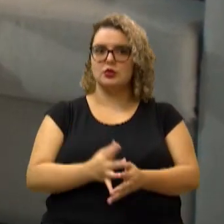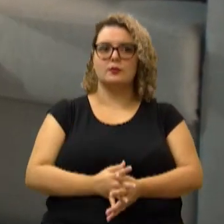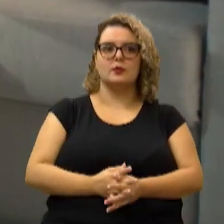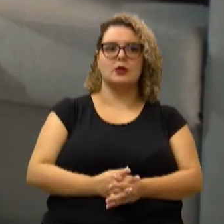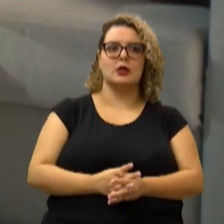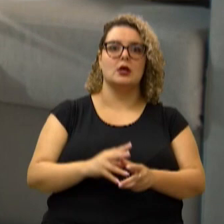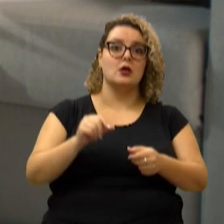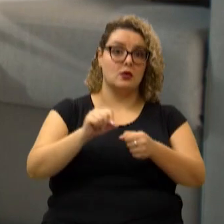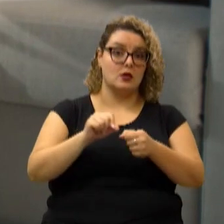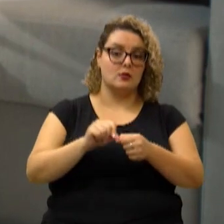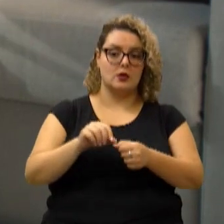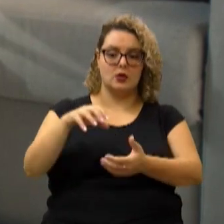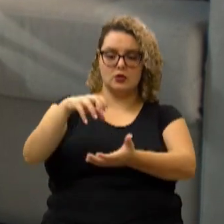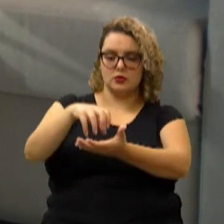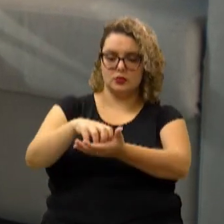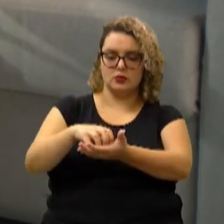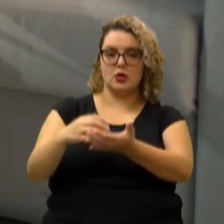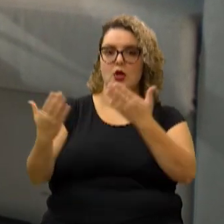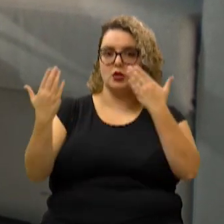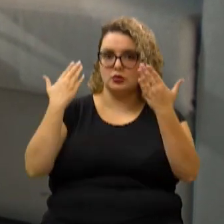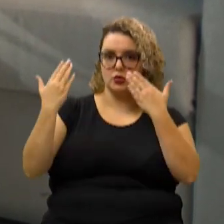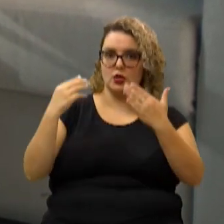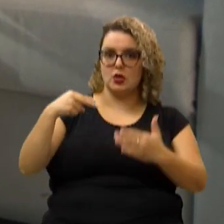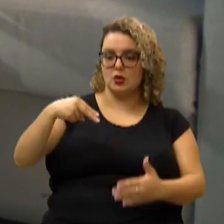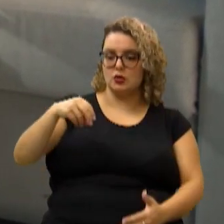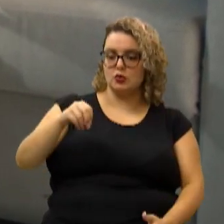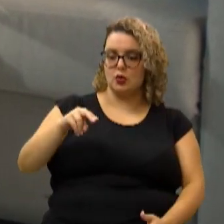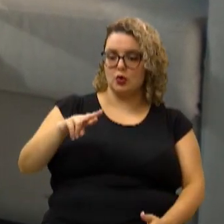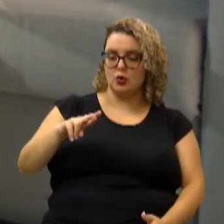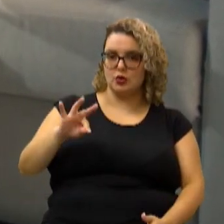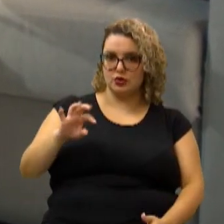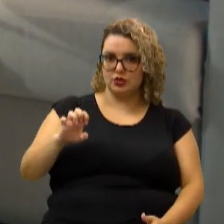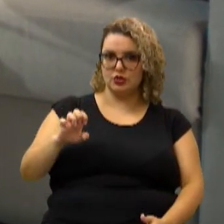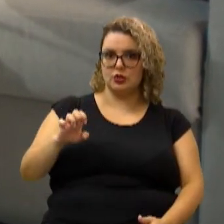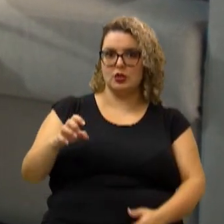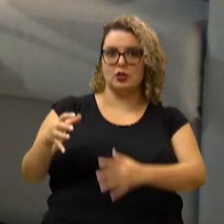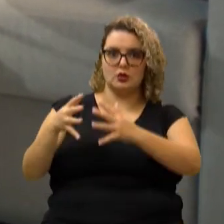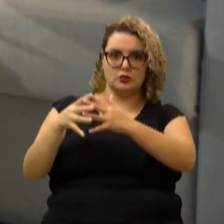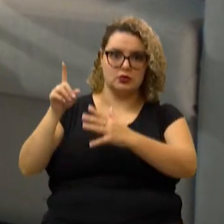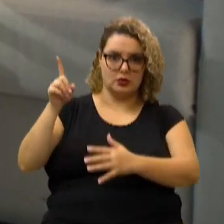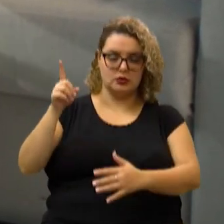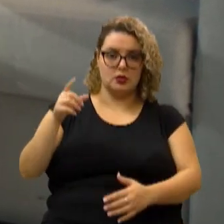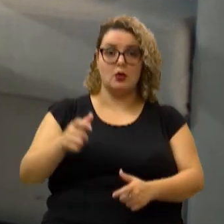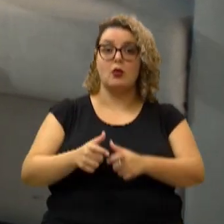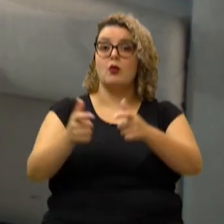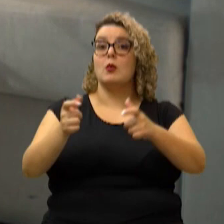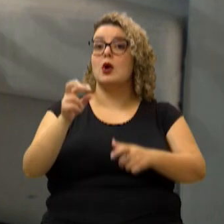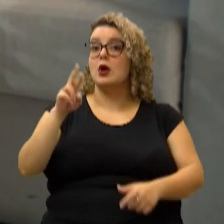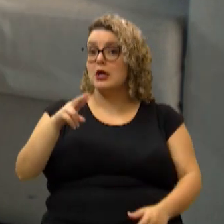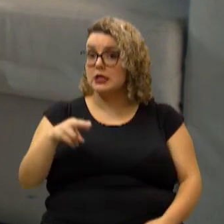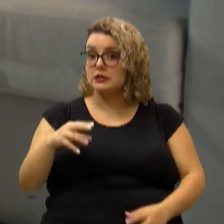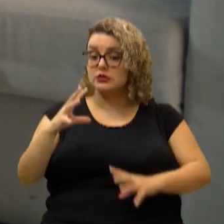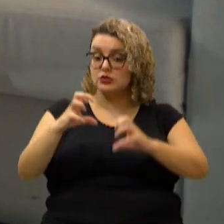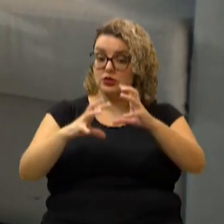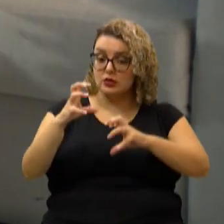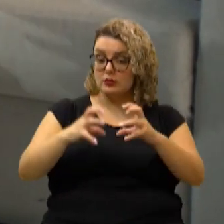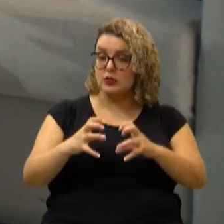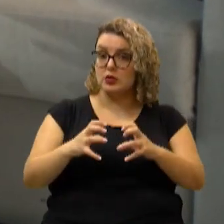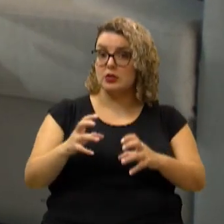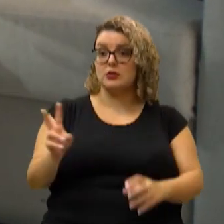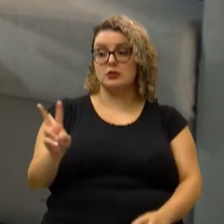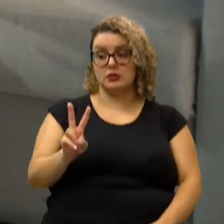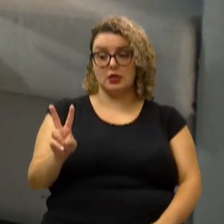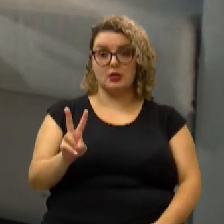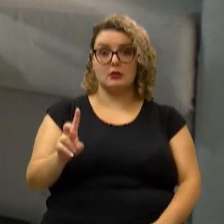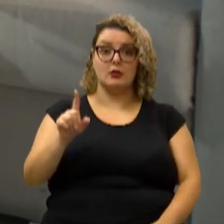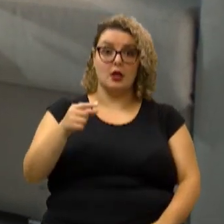que é realizada pelo departamento de psicologia norte-americana que diz que o maior motivo de brigas